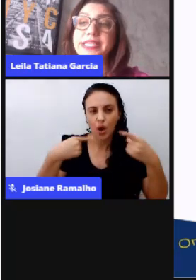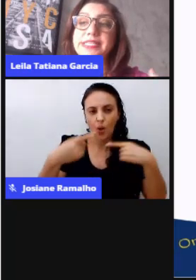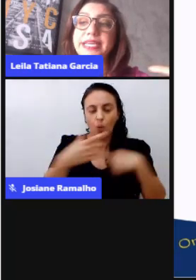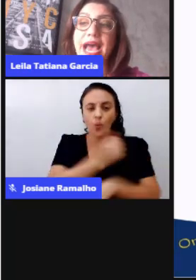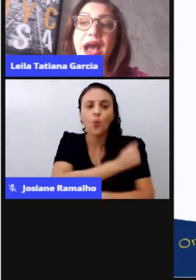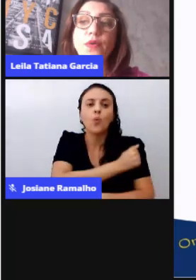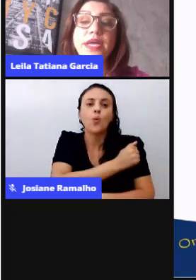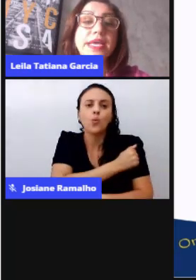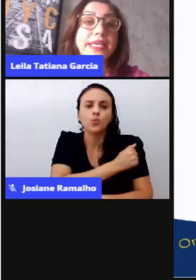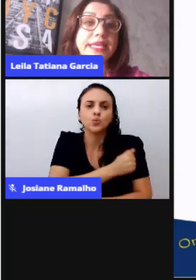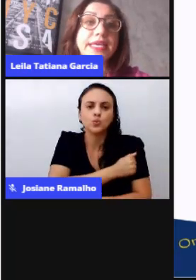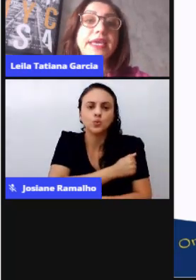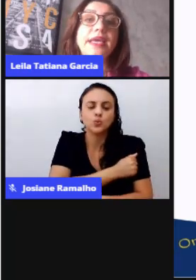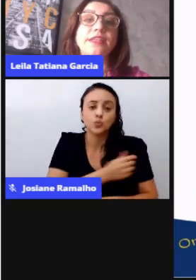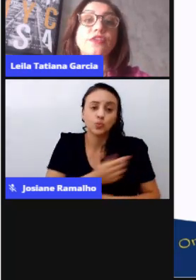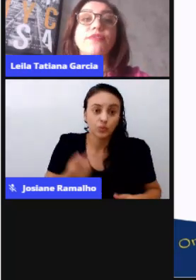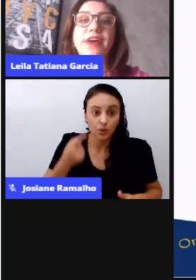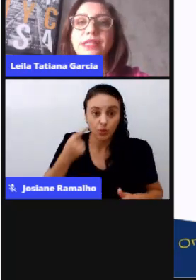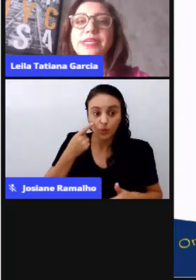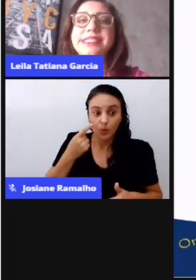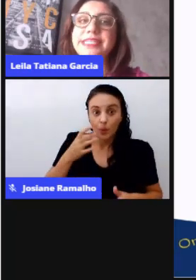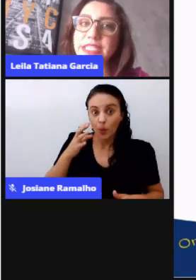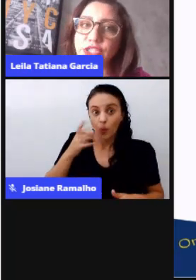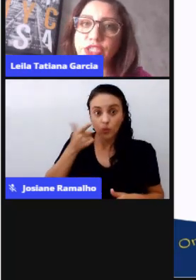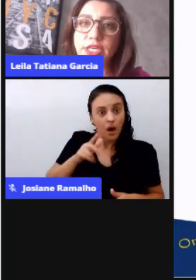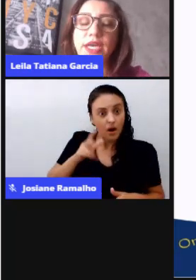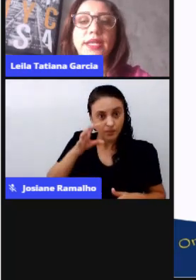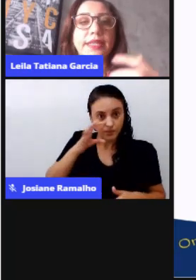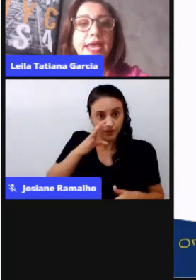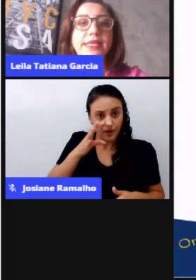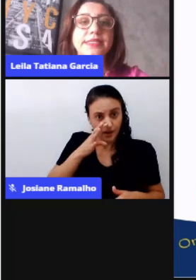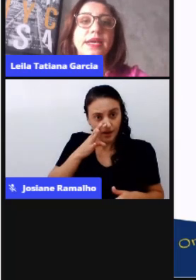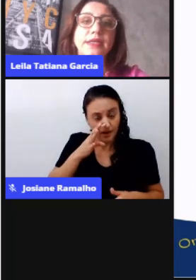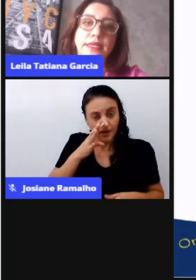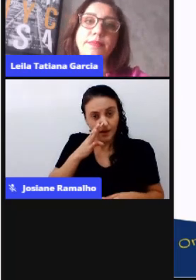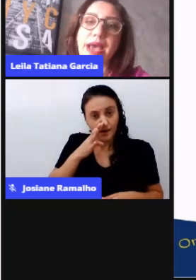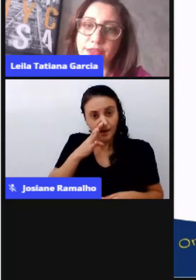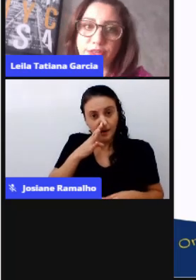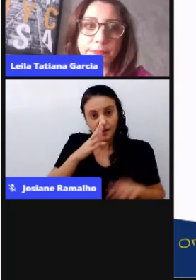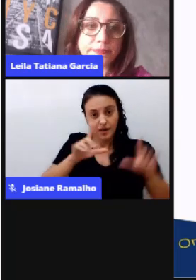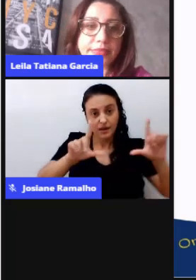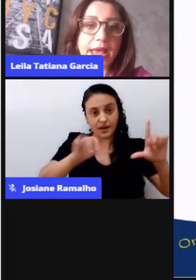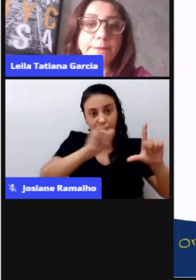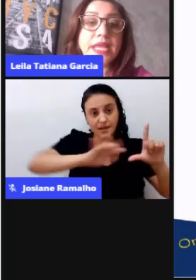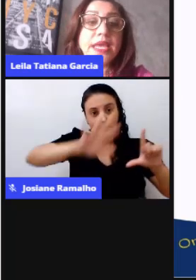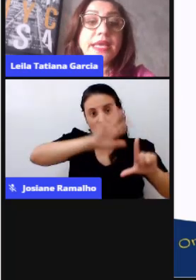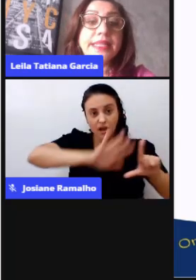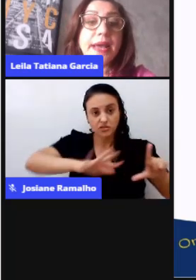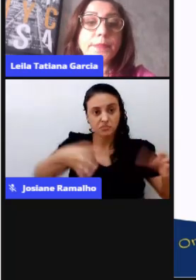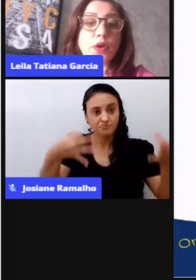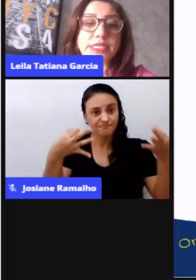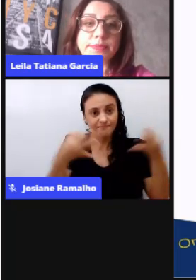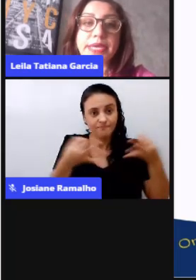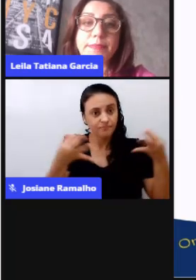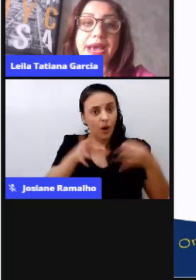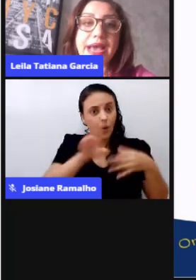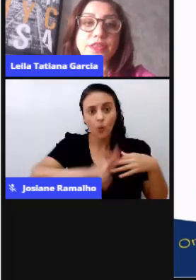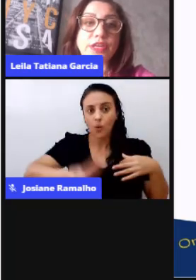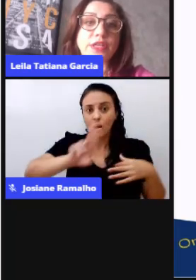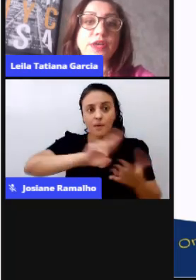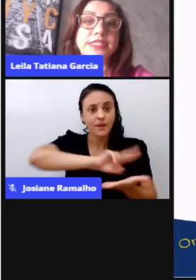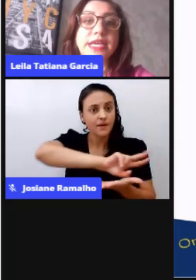vê o potencial que, de fato, existe nessa imagem, tá? Na